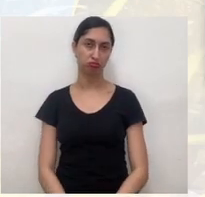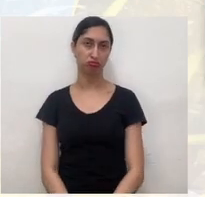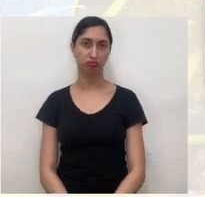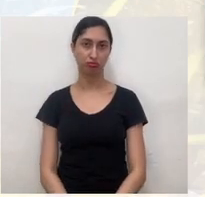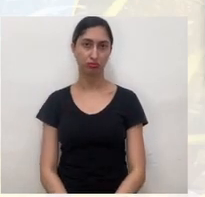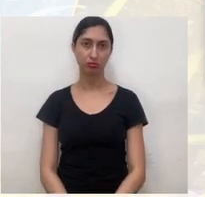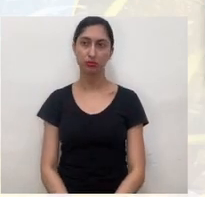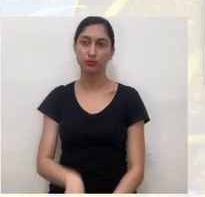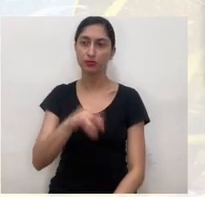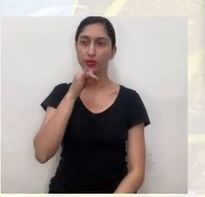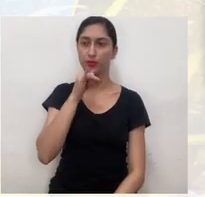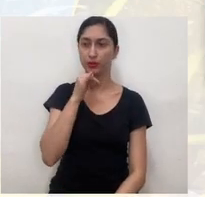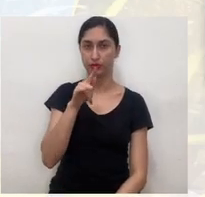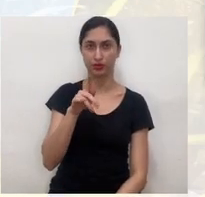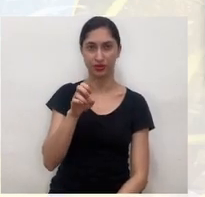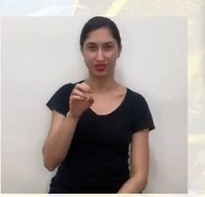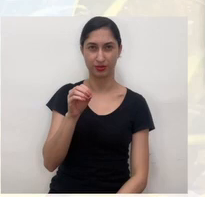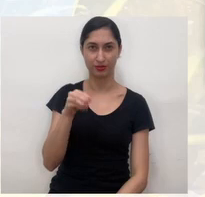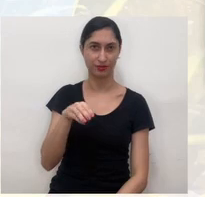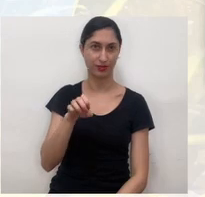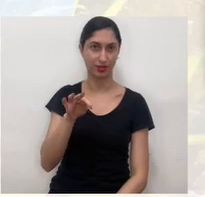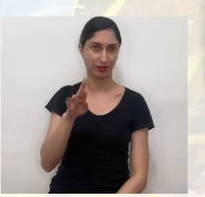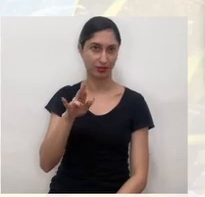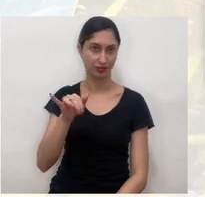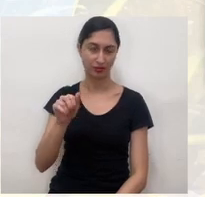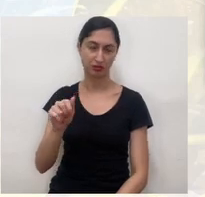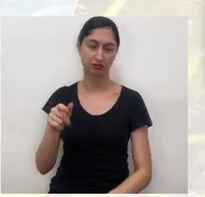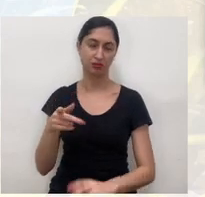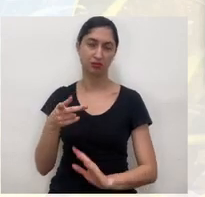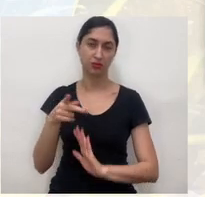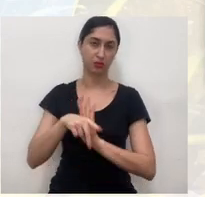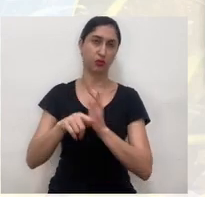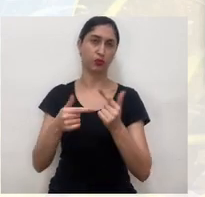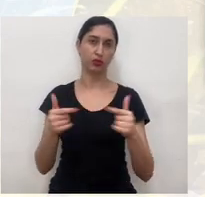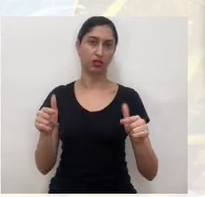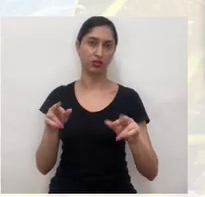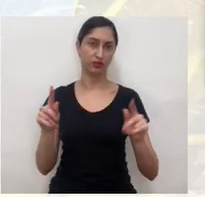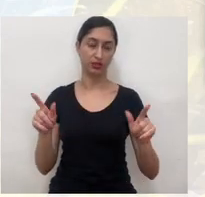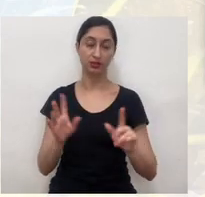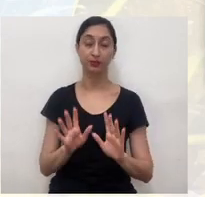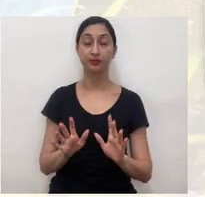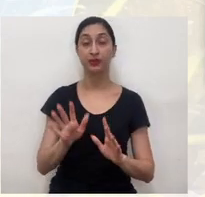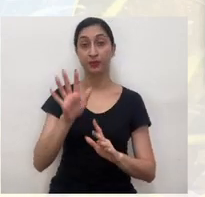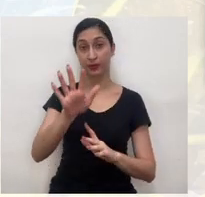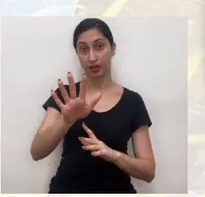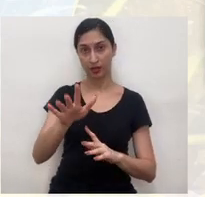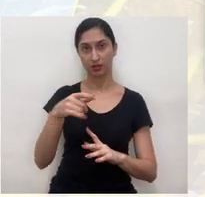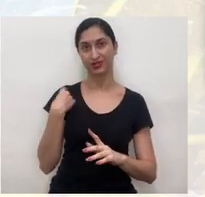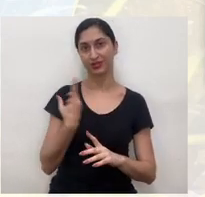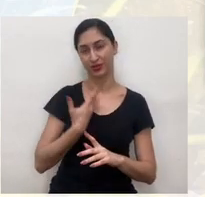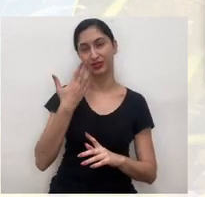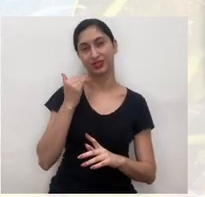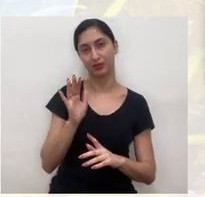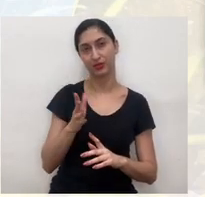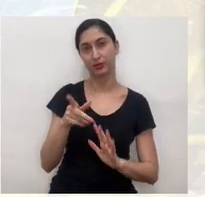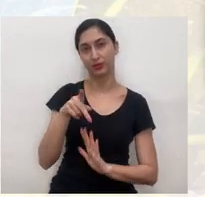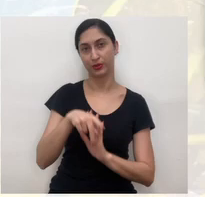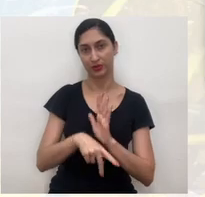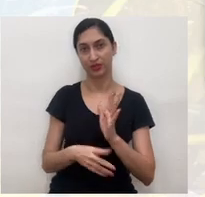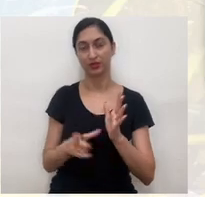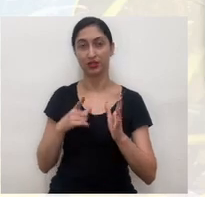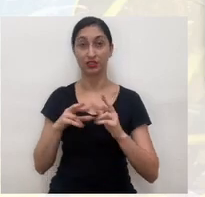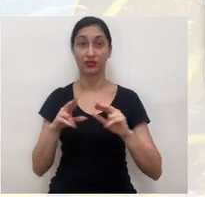geometria do projeto, não existe. O que existe é evidente, mas é pela natureza do projeto, são